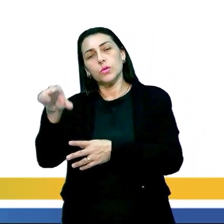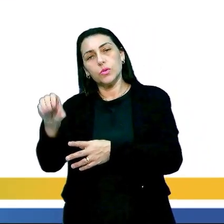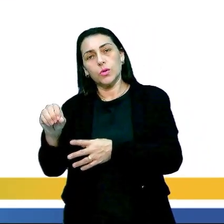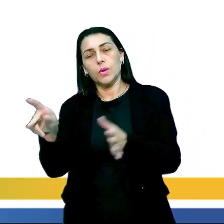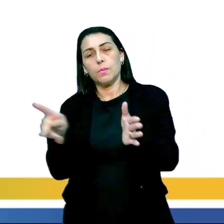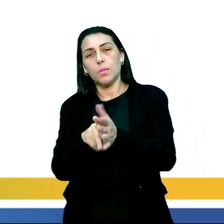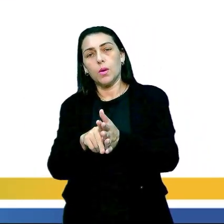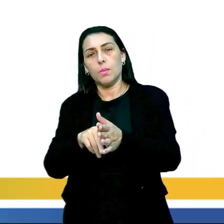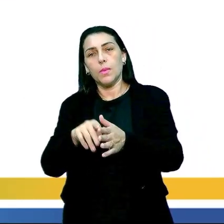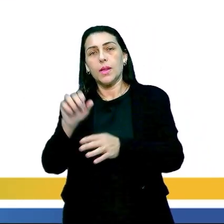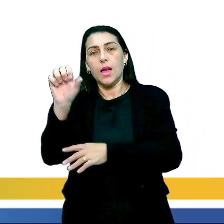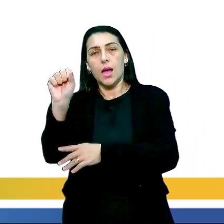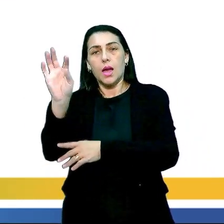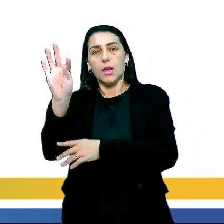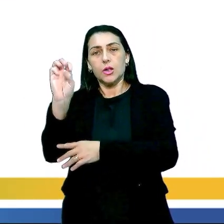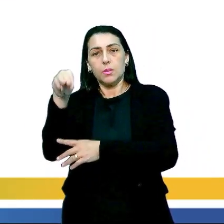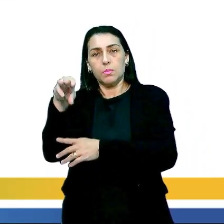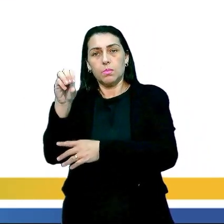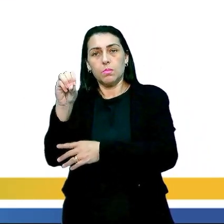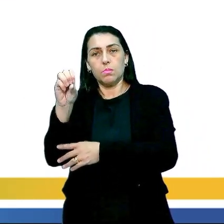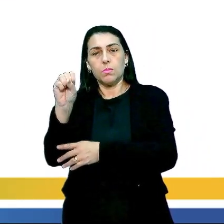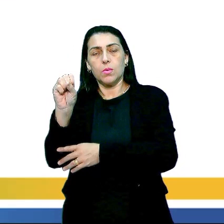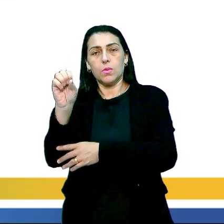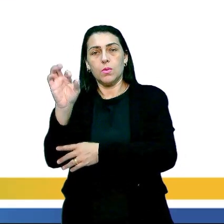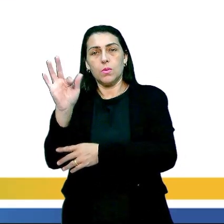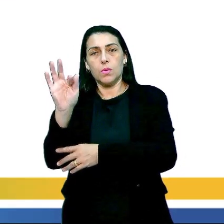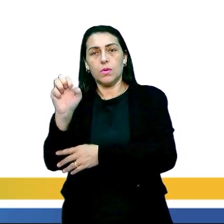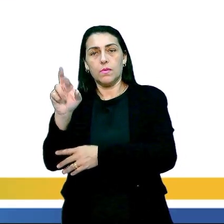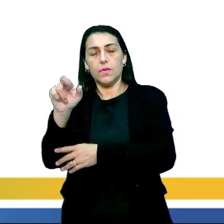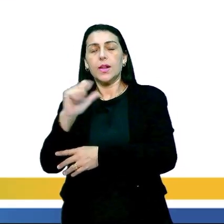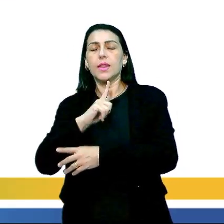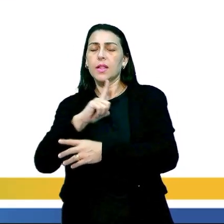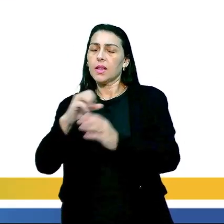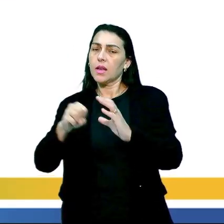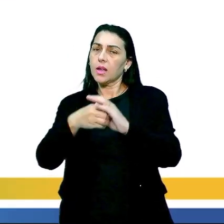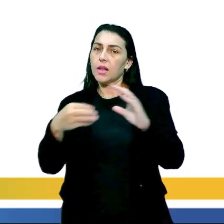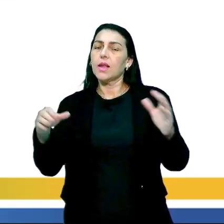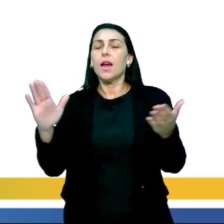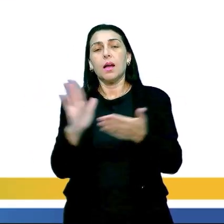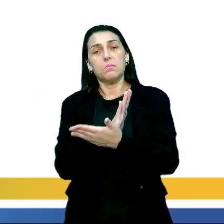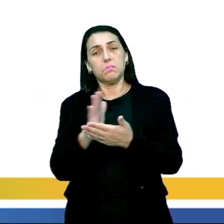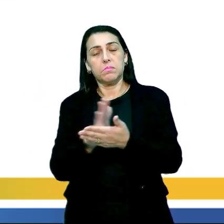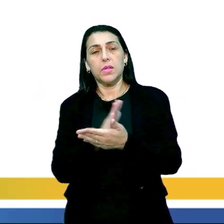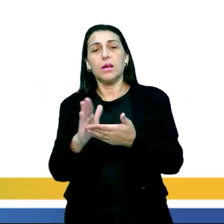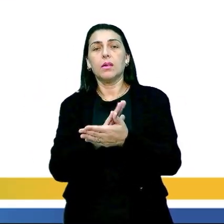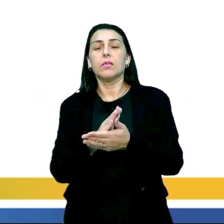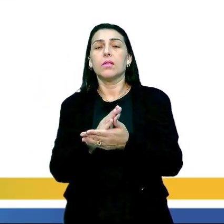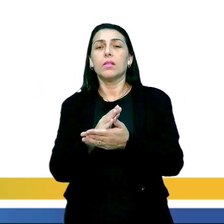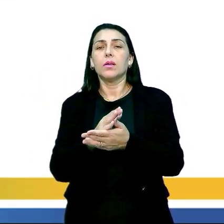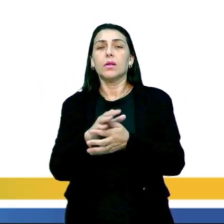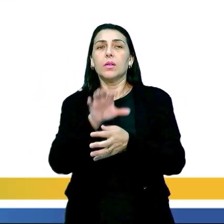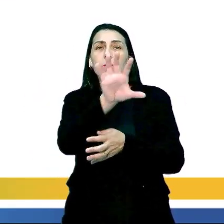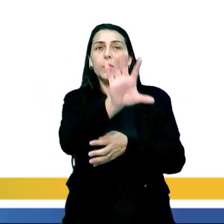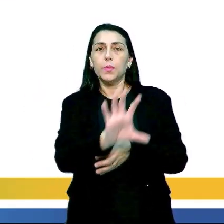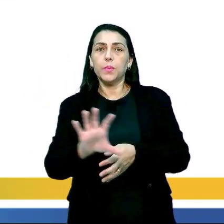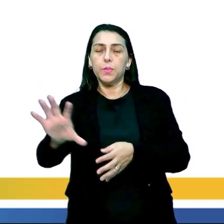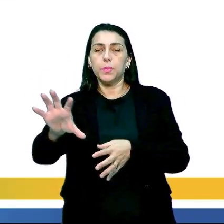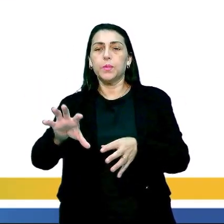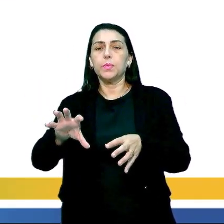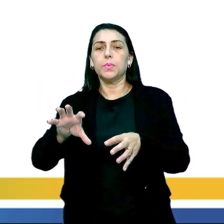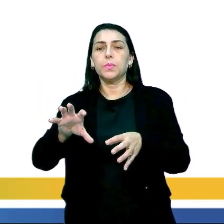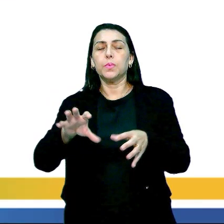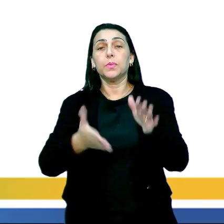atmosfera e que vão receber, por exemplo, essas características e elas podem muitas vezes viajar por vários lugares. É o caso,